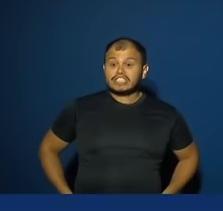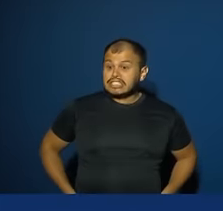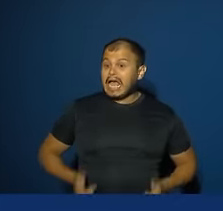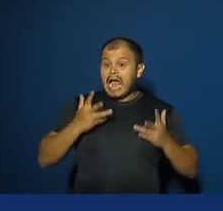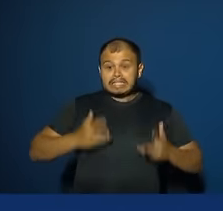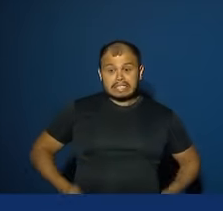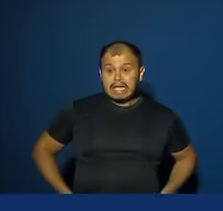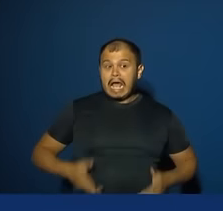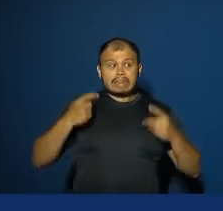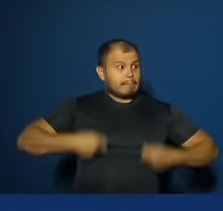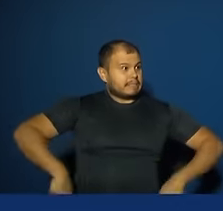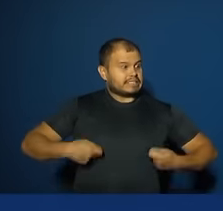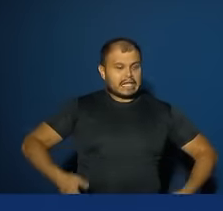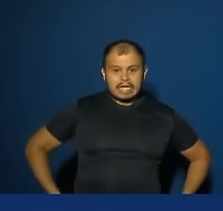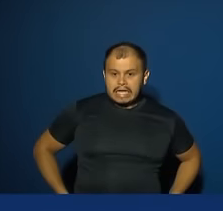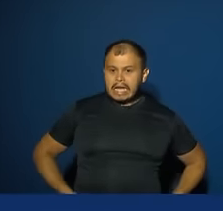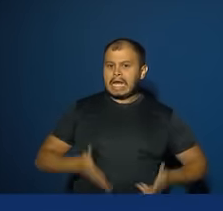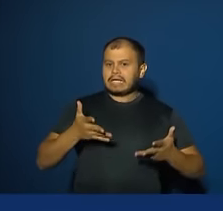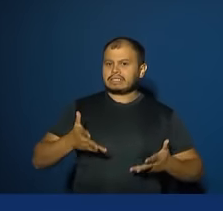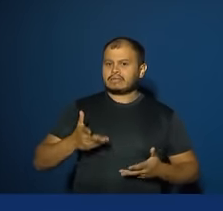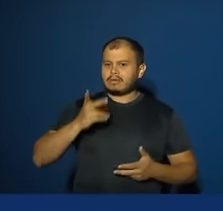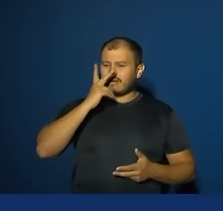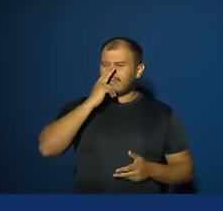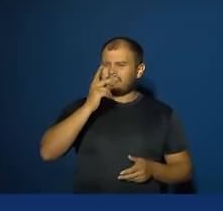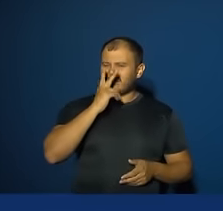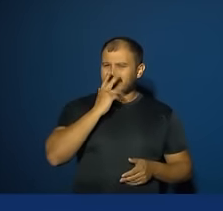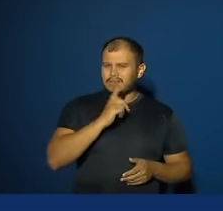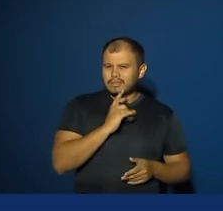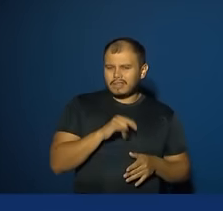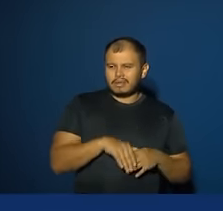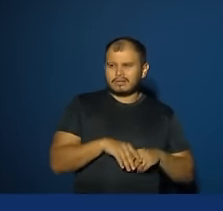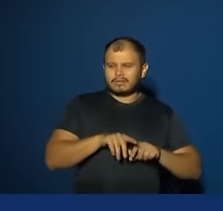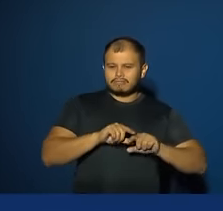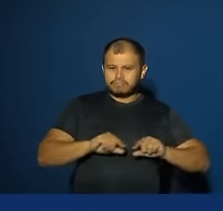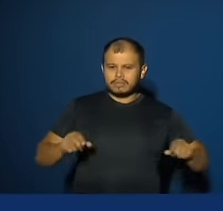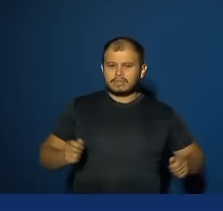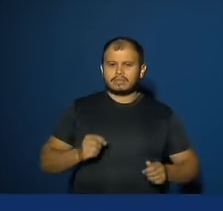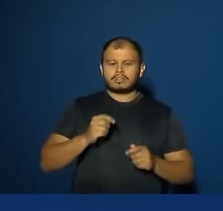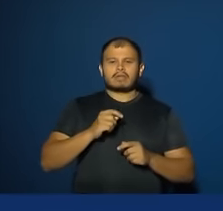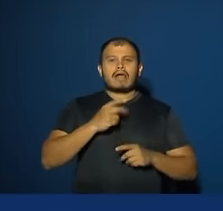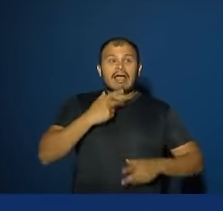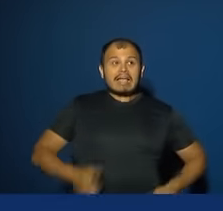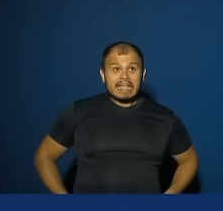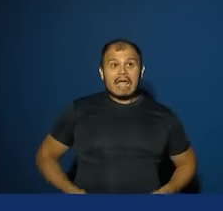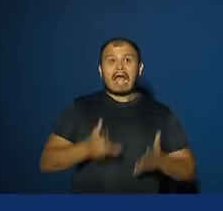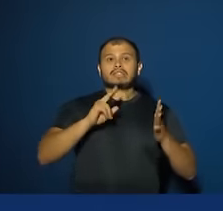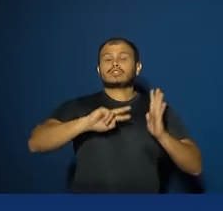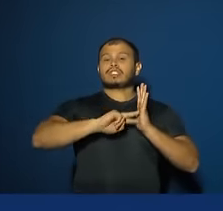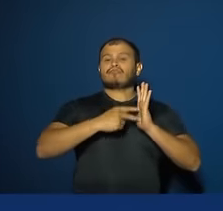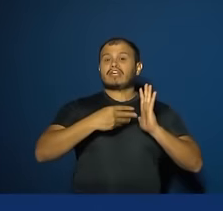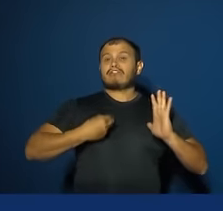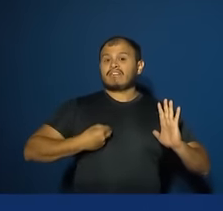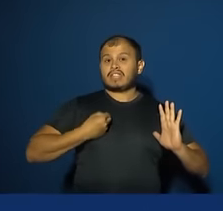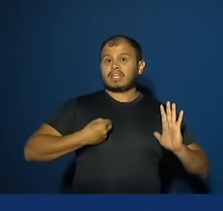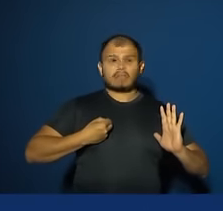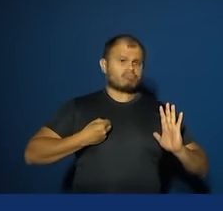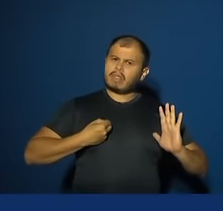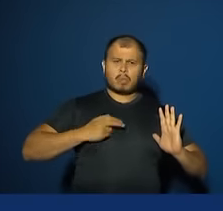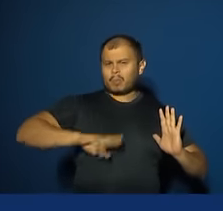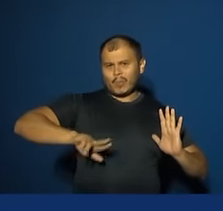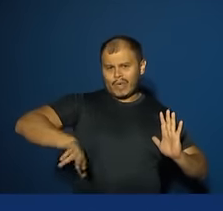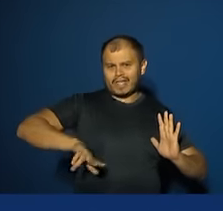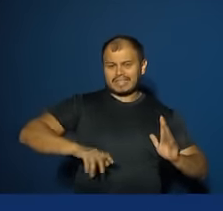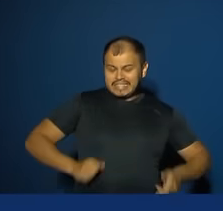crescimento extrapolando para ficar um Brand de certo modo político gasto é vida né na verdade não é gasto é